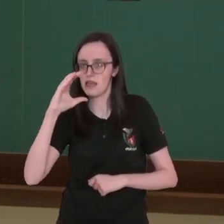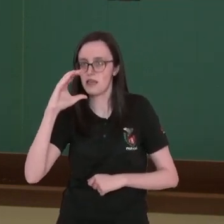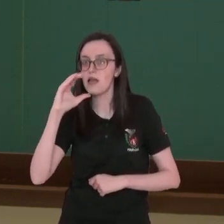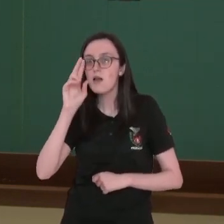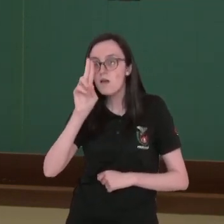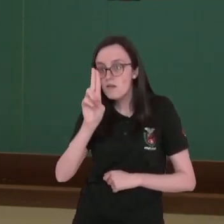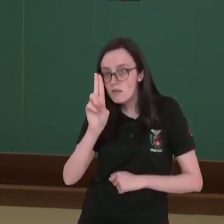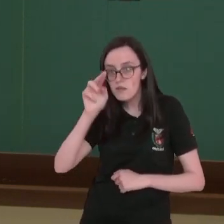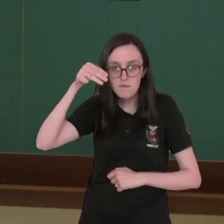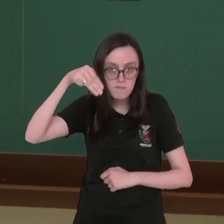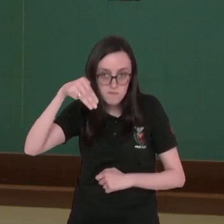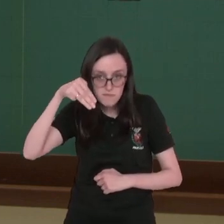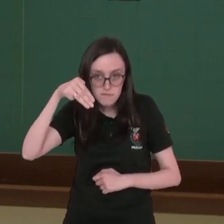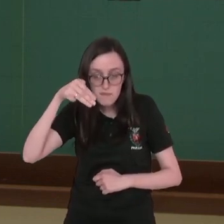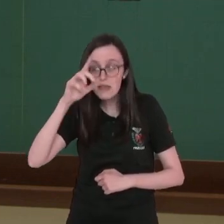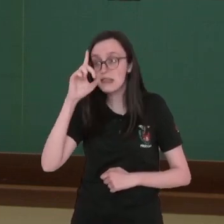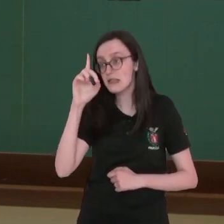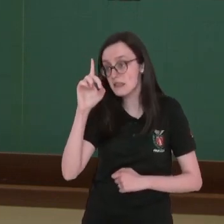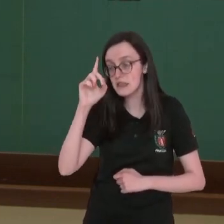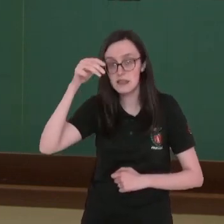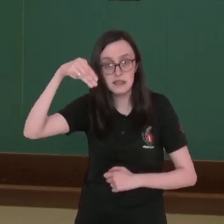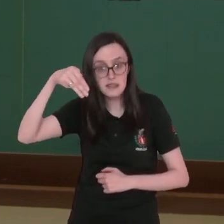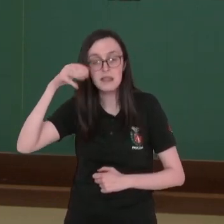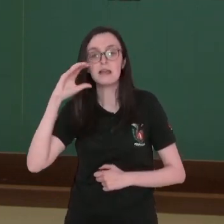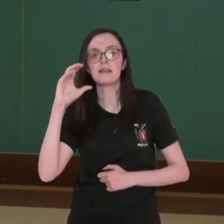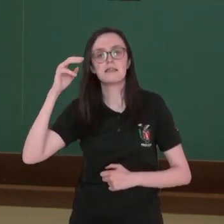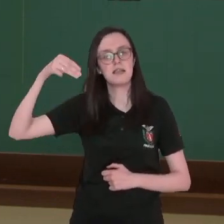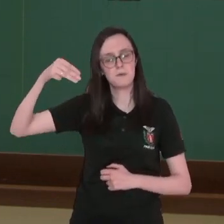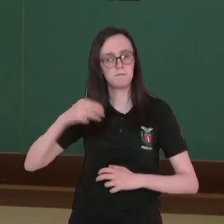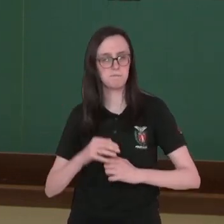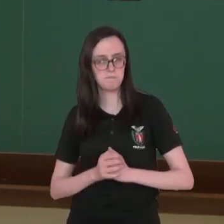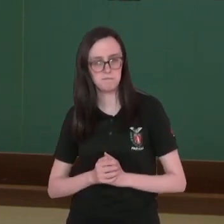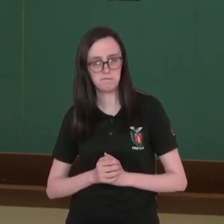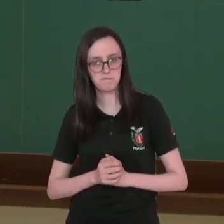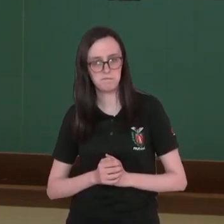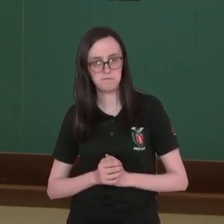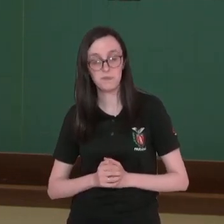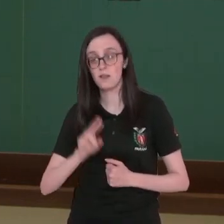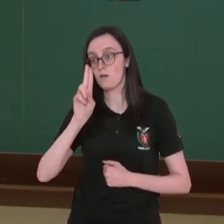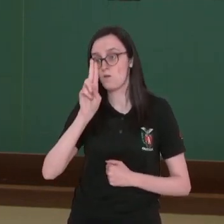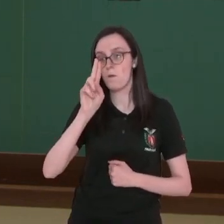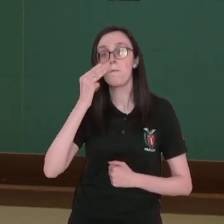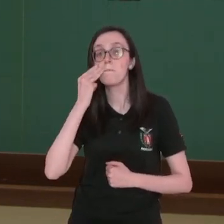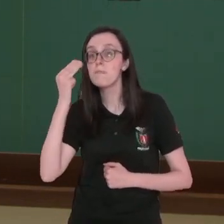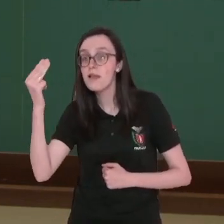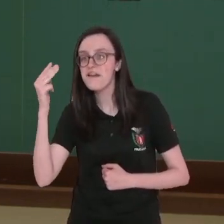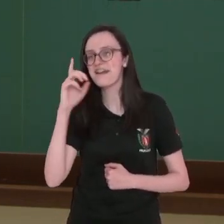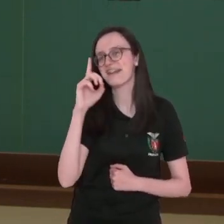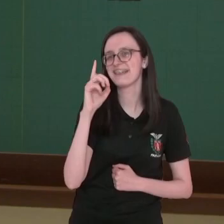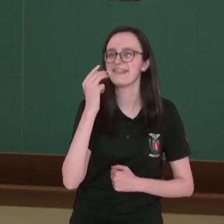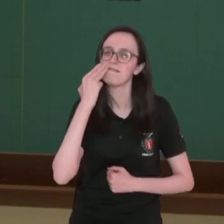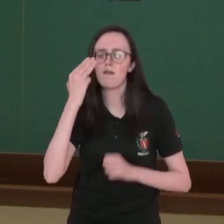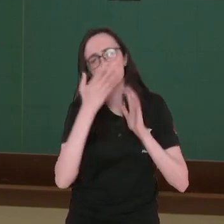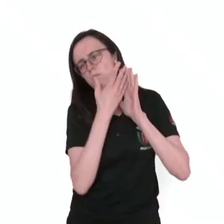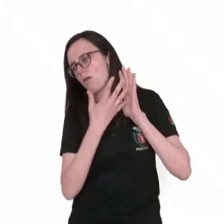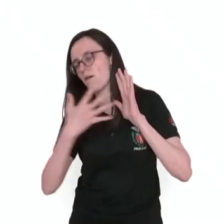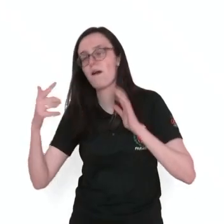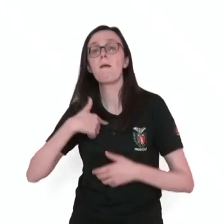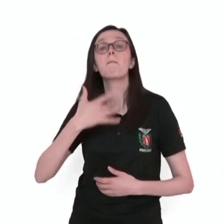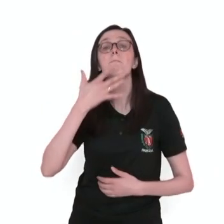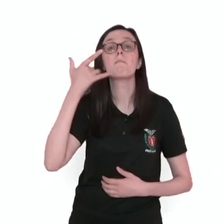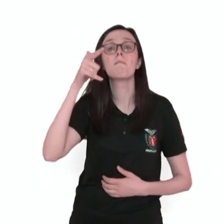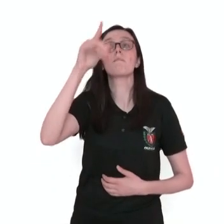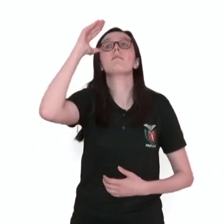milhar, dezena de milhar, centena de milhar, unidade de milhão, dezena de... e assim por diante. Eu prefiro que você